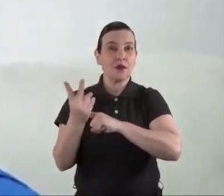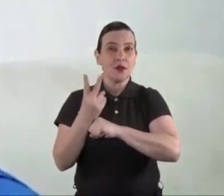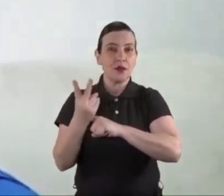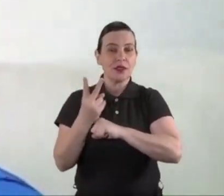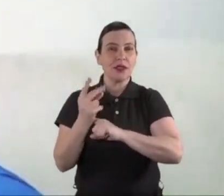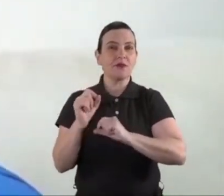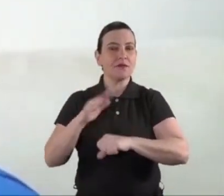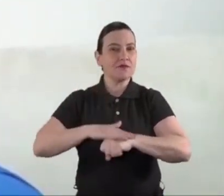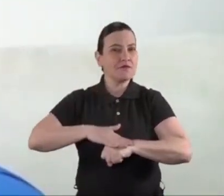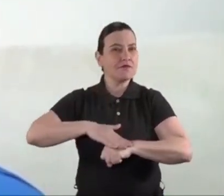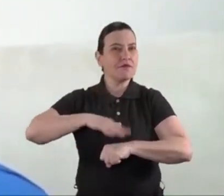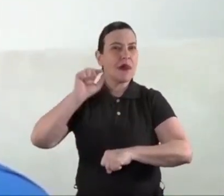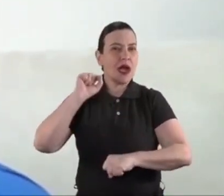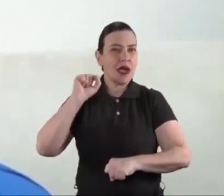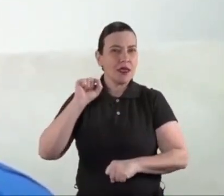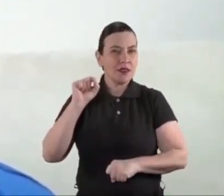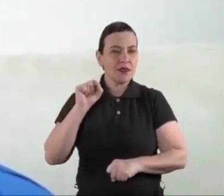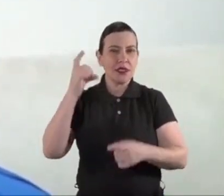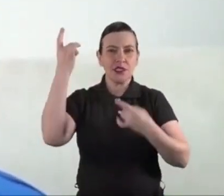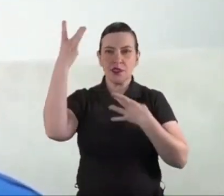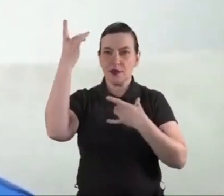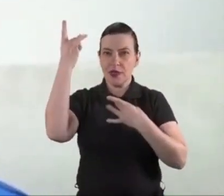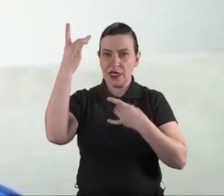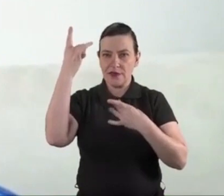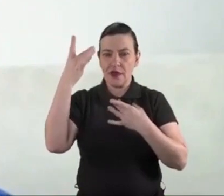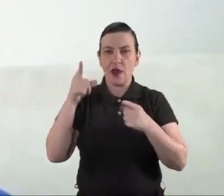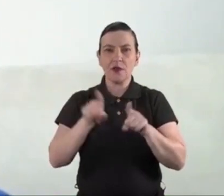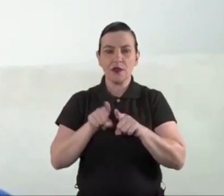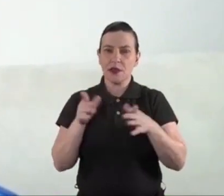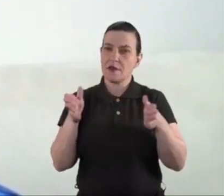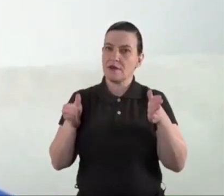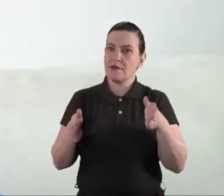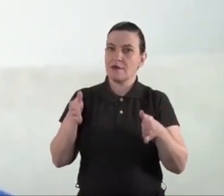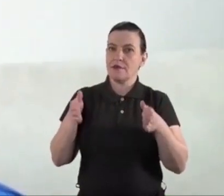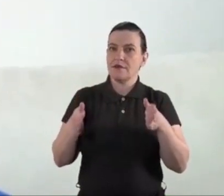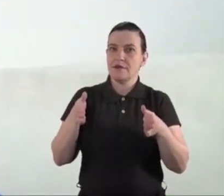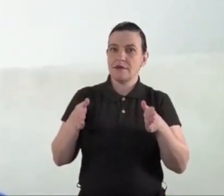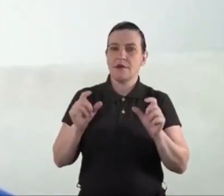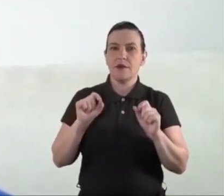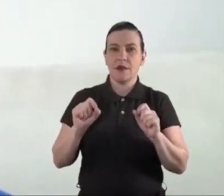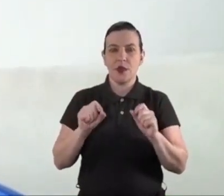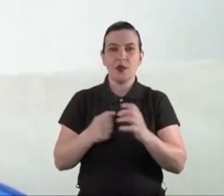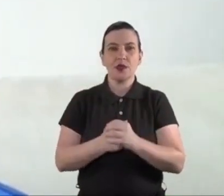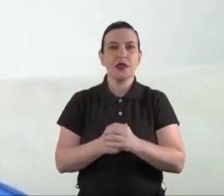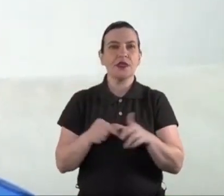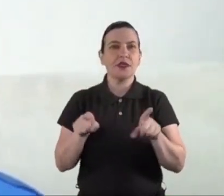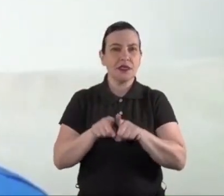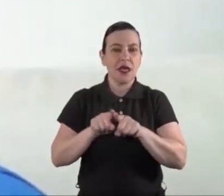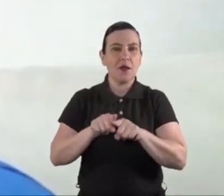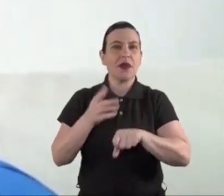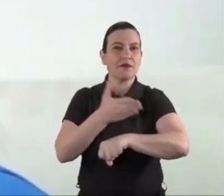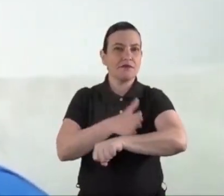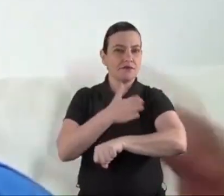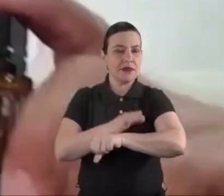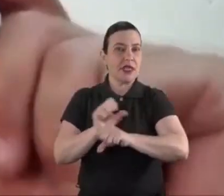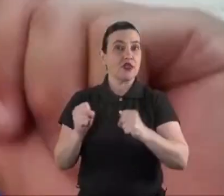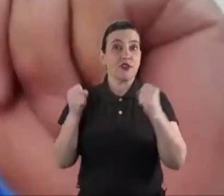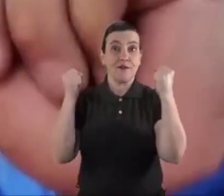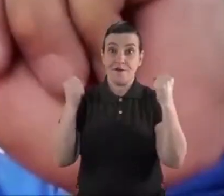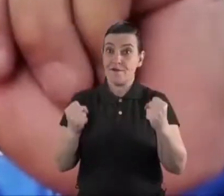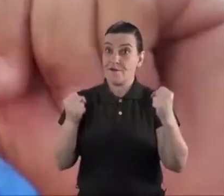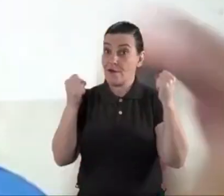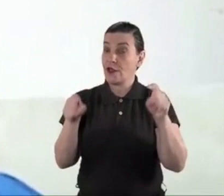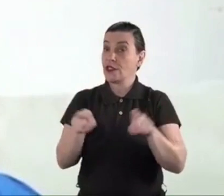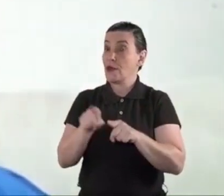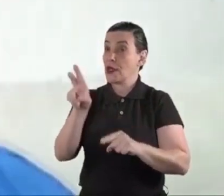um pouco mais de performance aí durante os meus lançamentos, durante os meus treinos de força.